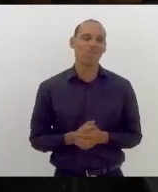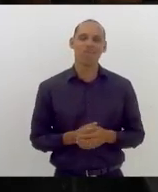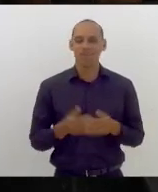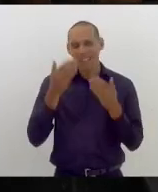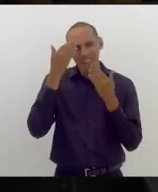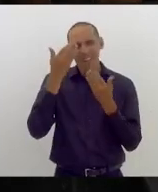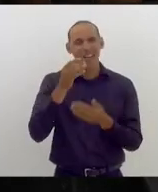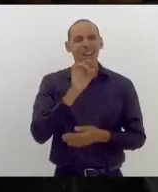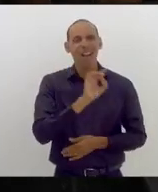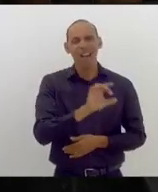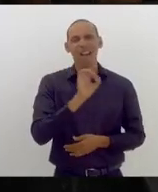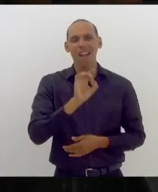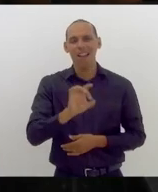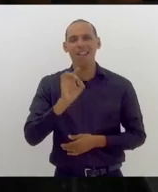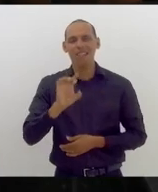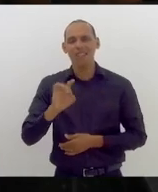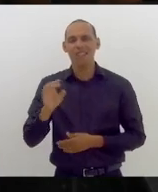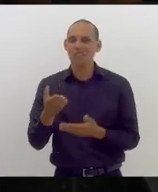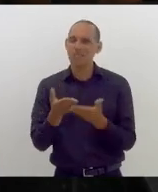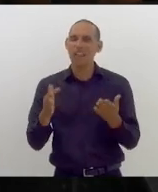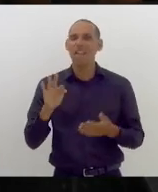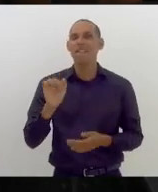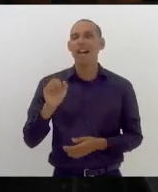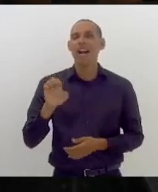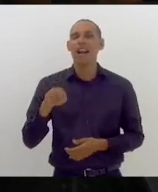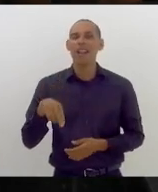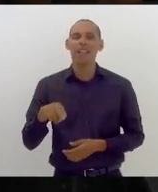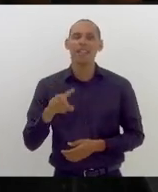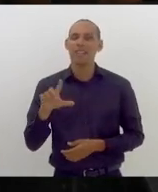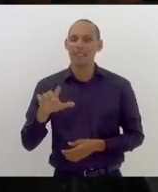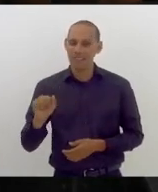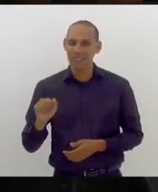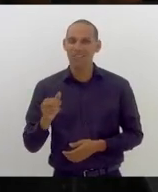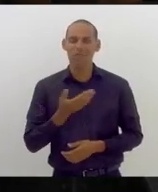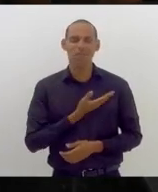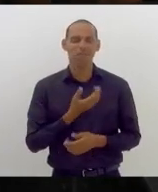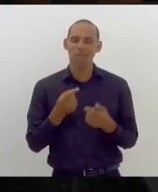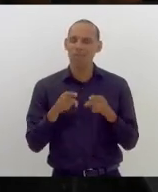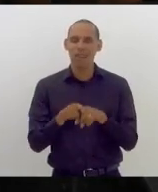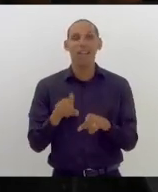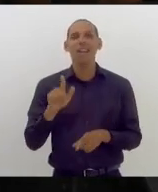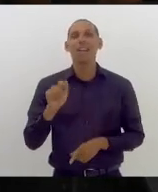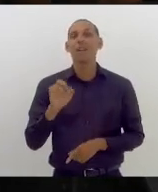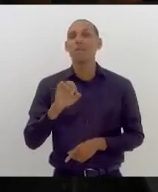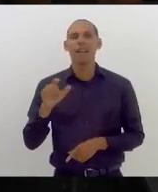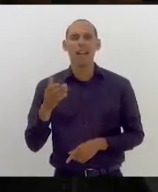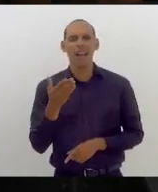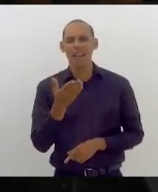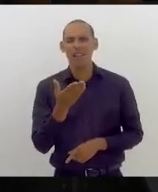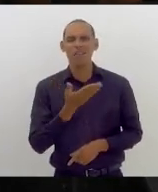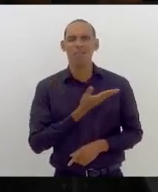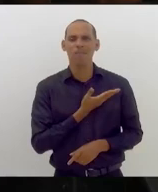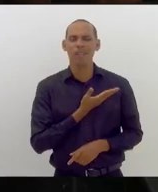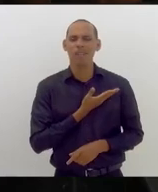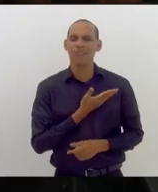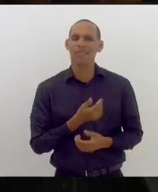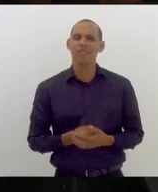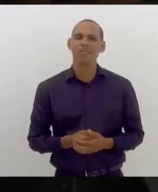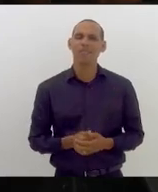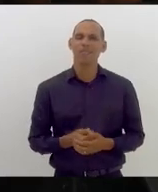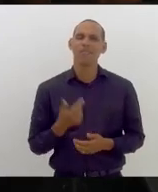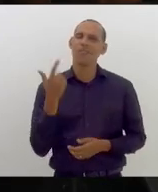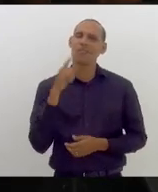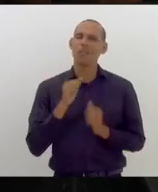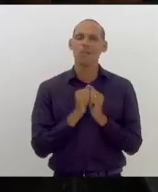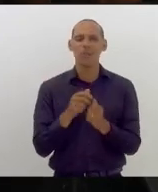agradecer a cada um de vocês, Faenza, parceiro, amigo, Gabriel, que é um amigo que eu ganhei junto